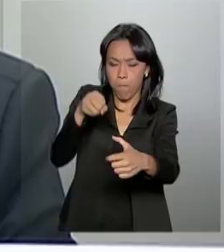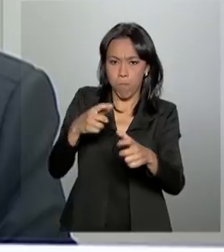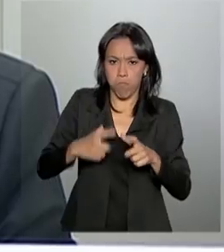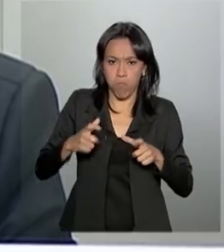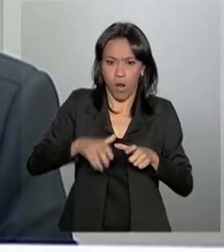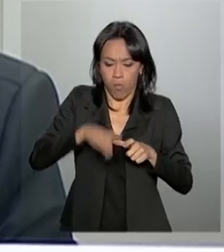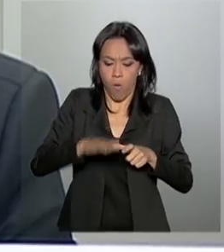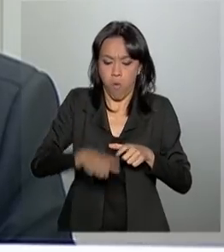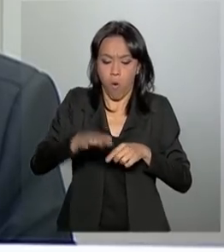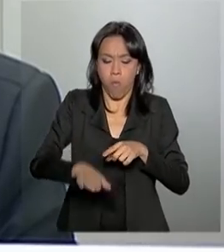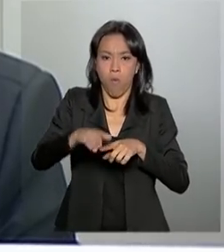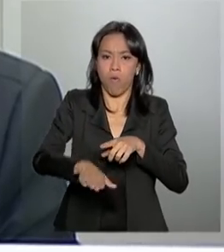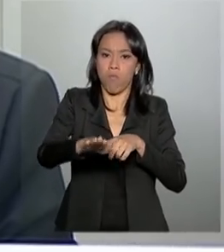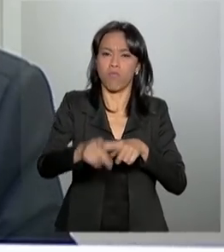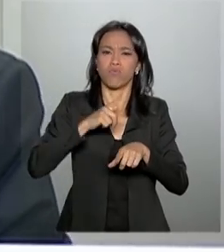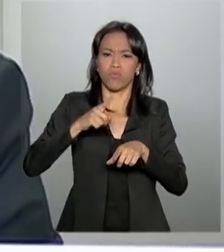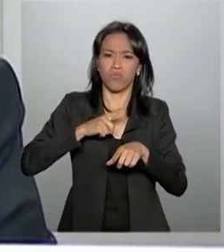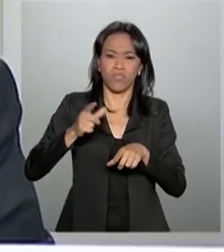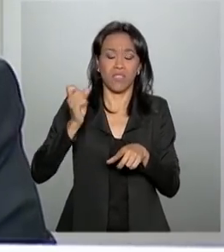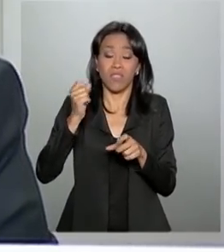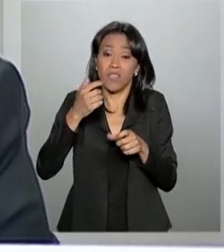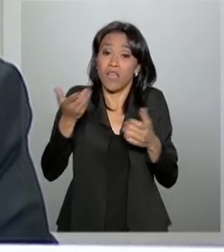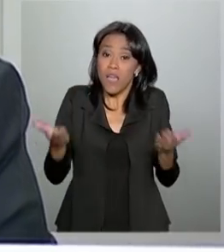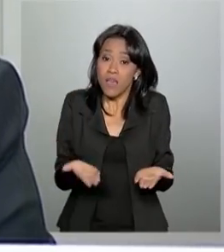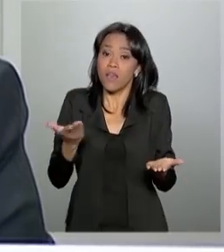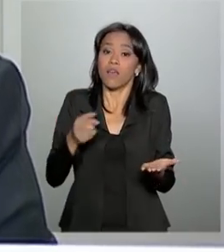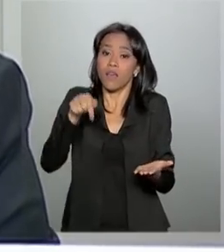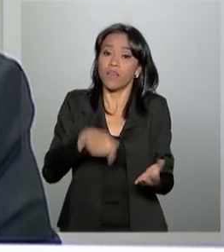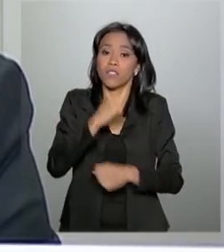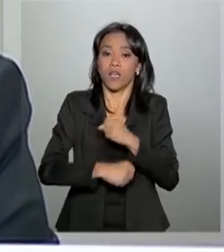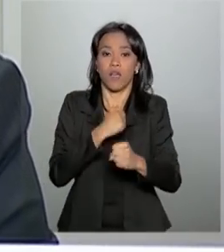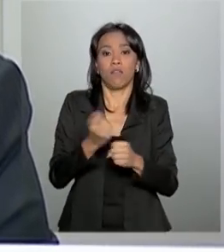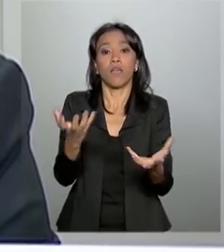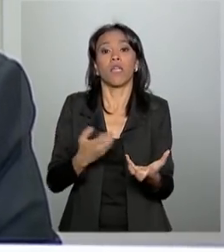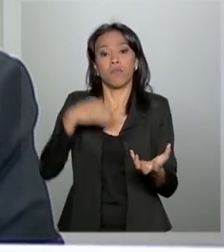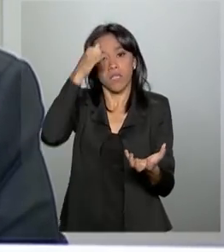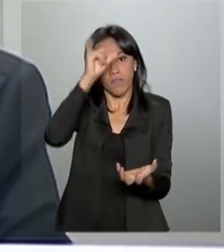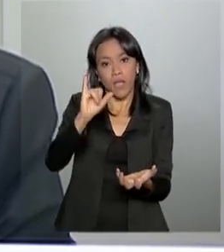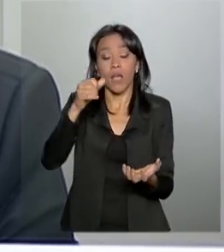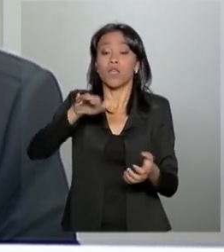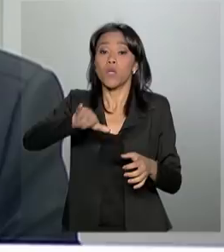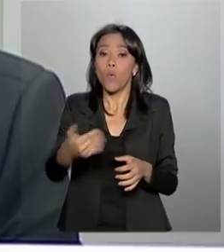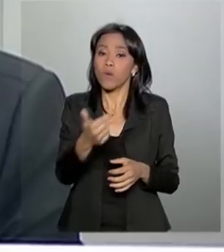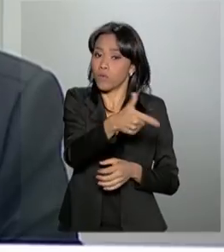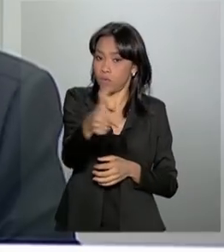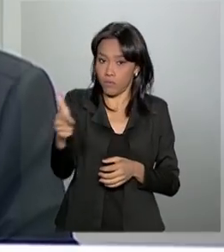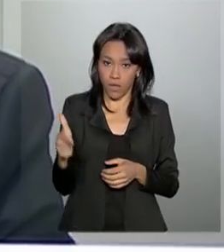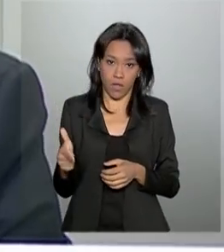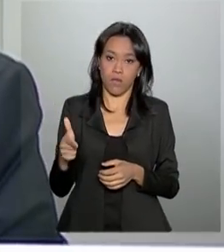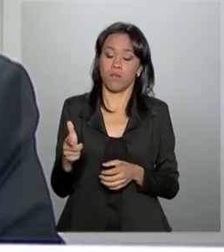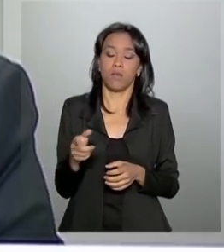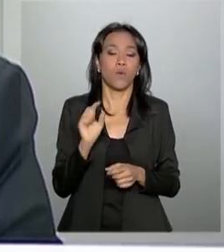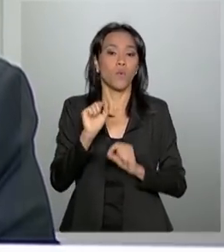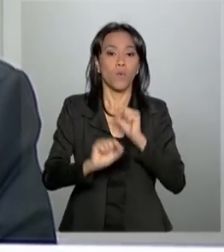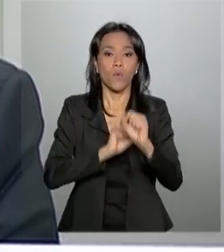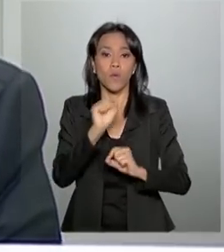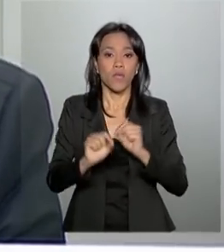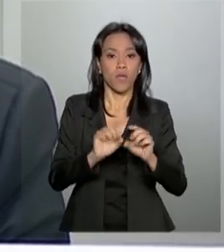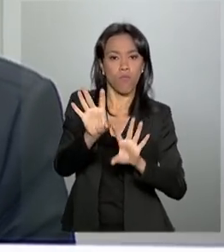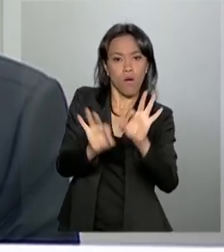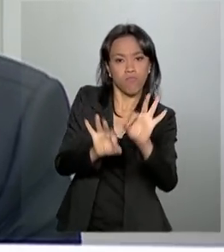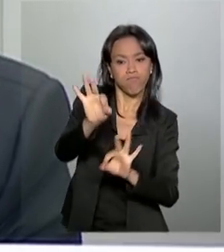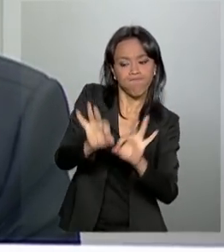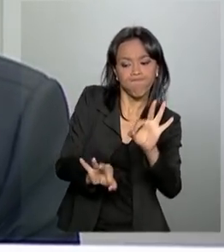a gente quer evitar esse ano. Por que é importante a operação? Porque, quando não se tem uma disciplina nesse fluxo,